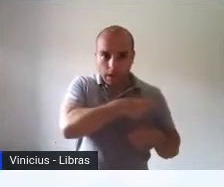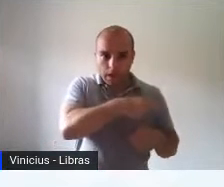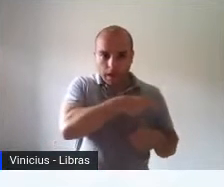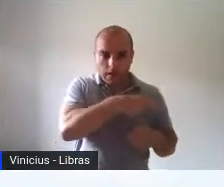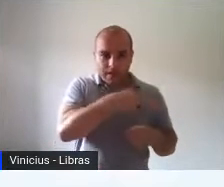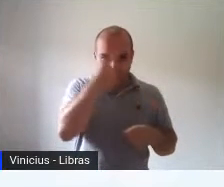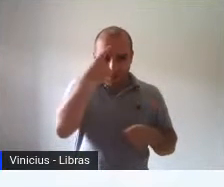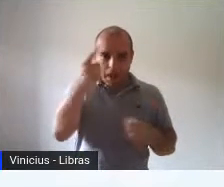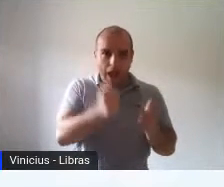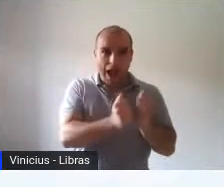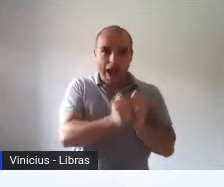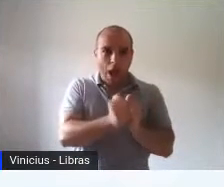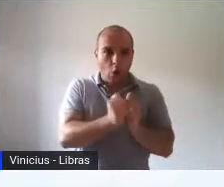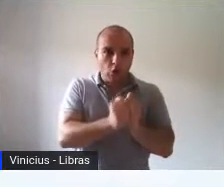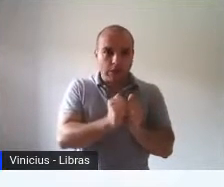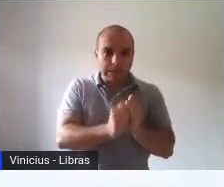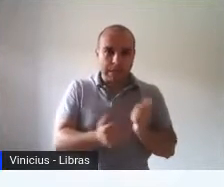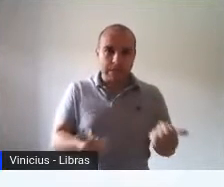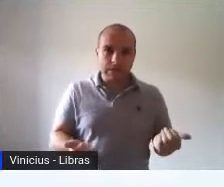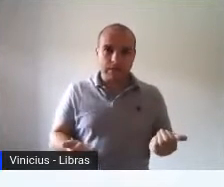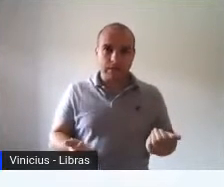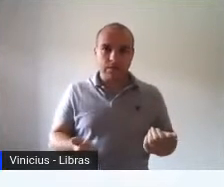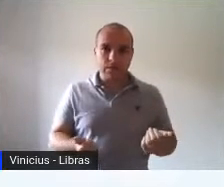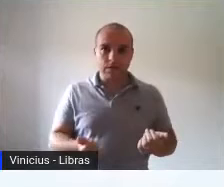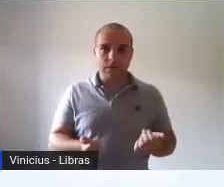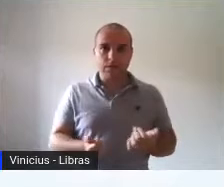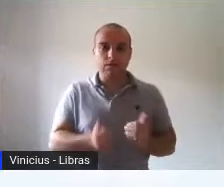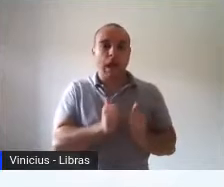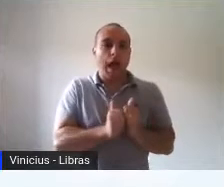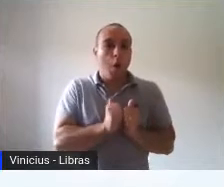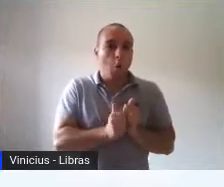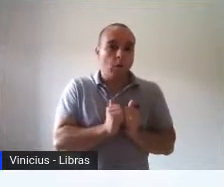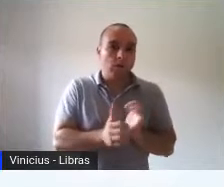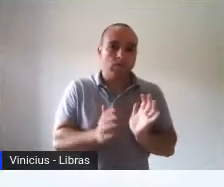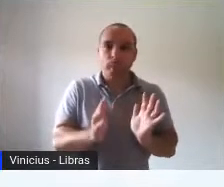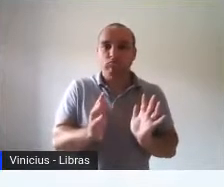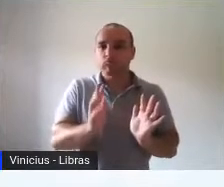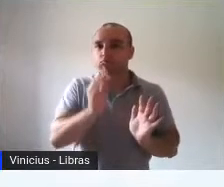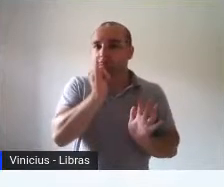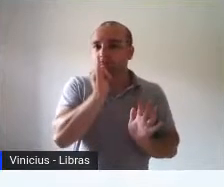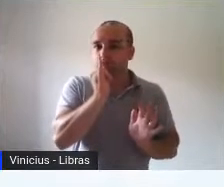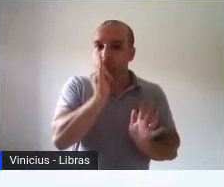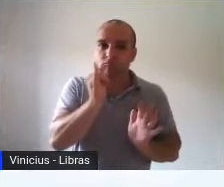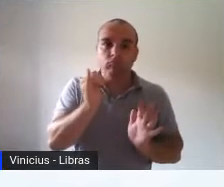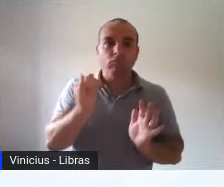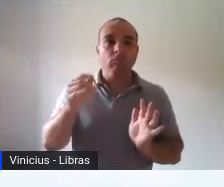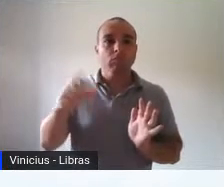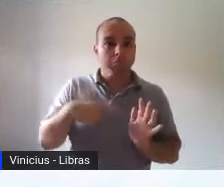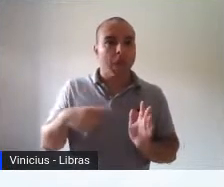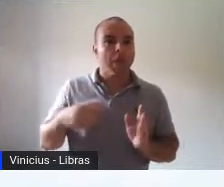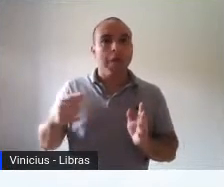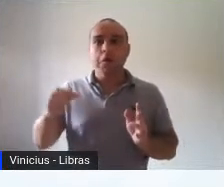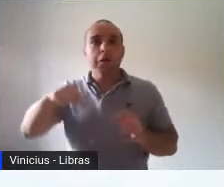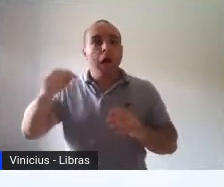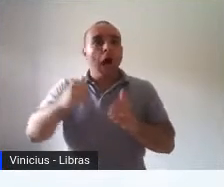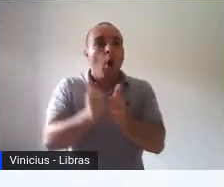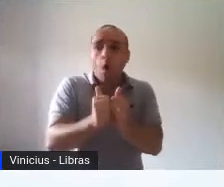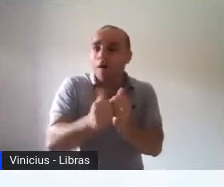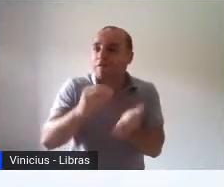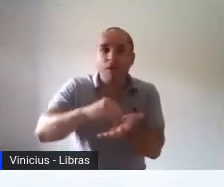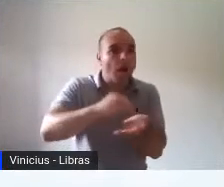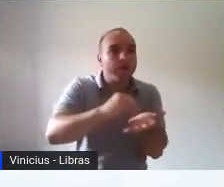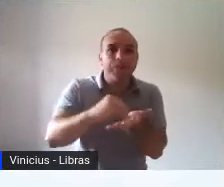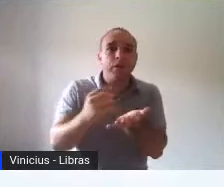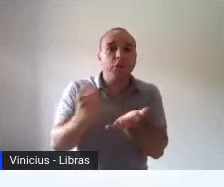que tinham, o preço no mercado internacional estava alto, tanto é que o preço do arroz não caiu. Fechou o ano acima de 60%. Então, foi inoperante. Na verdade, o